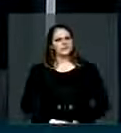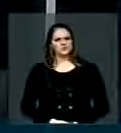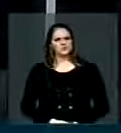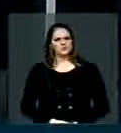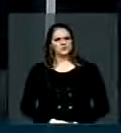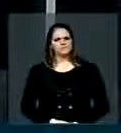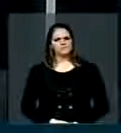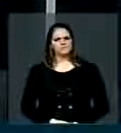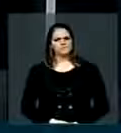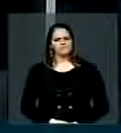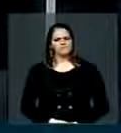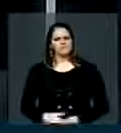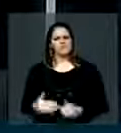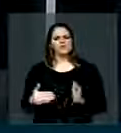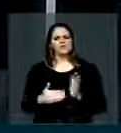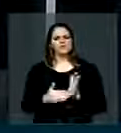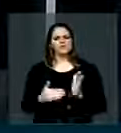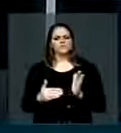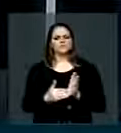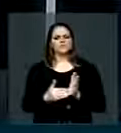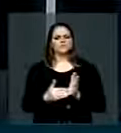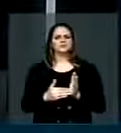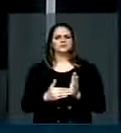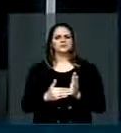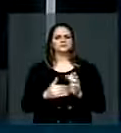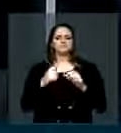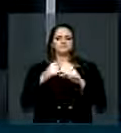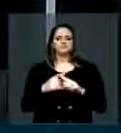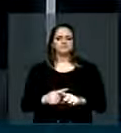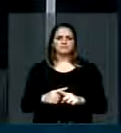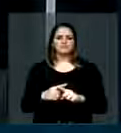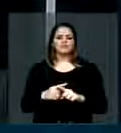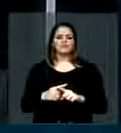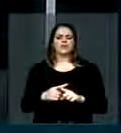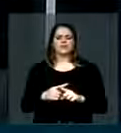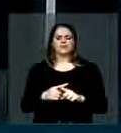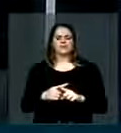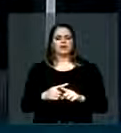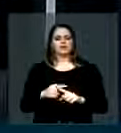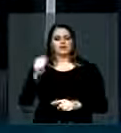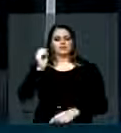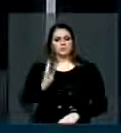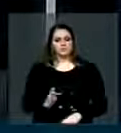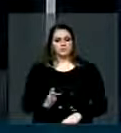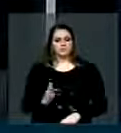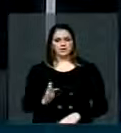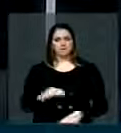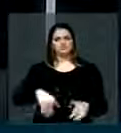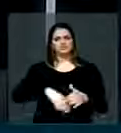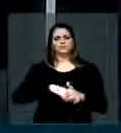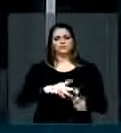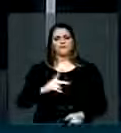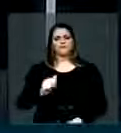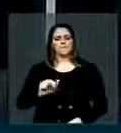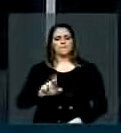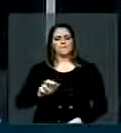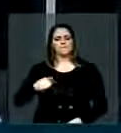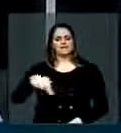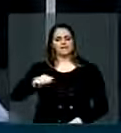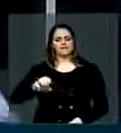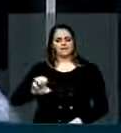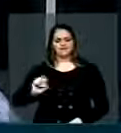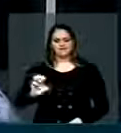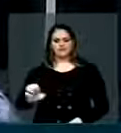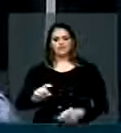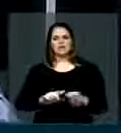na última rodada do Campeonato Brasileiro. Fatos lamentáveis que ocorreram no jogo do Atlético Paranaense com o Vasco